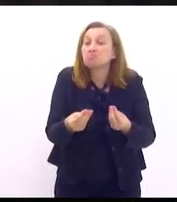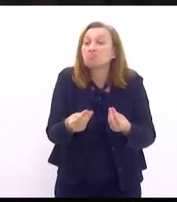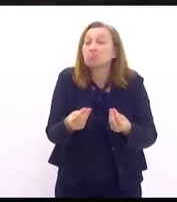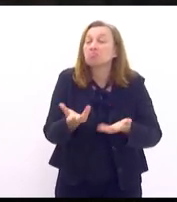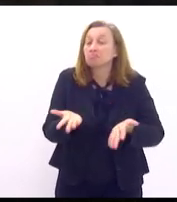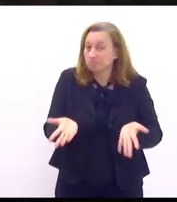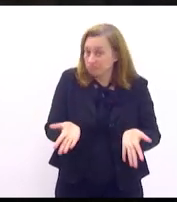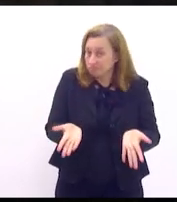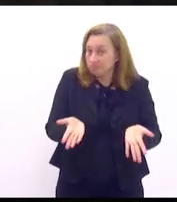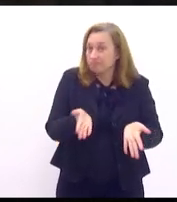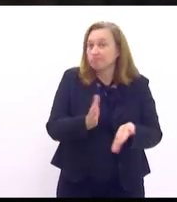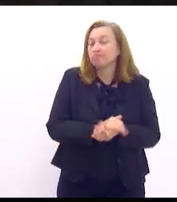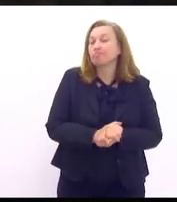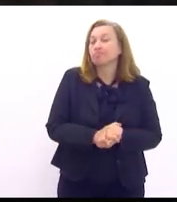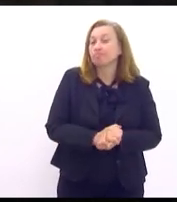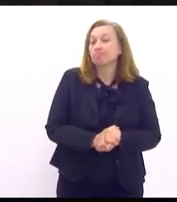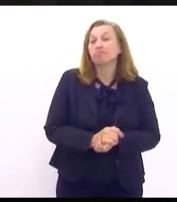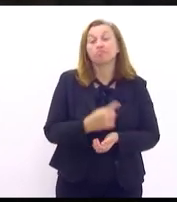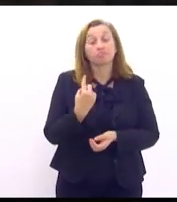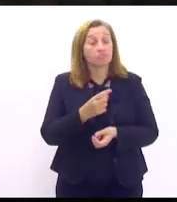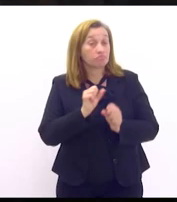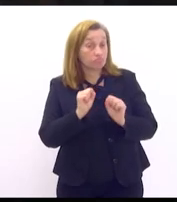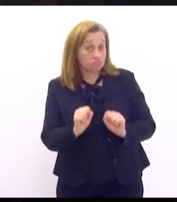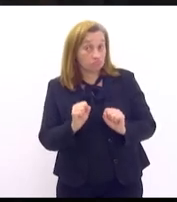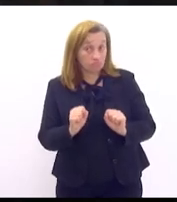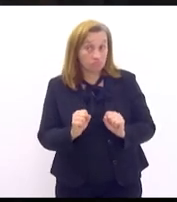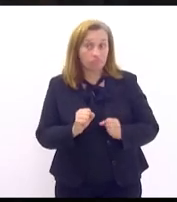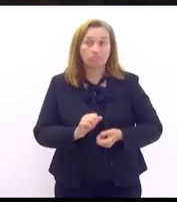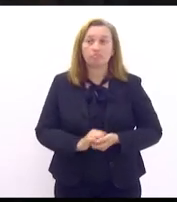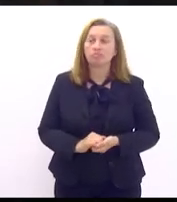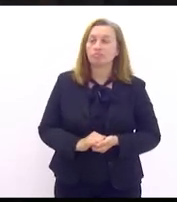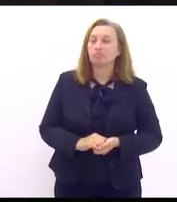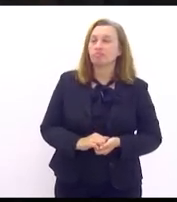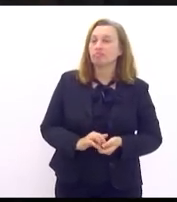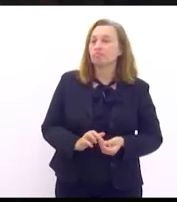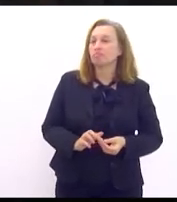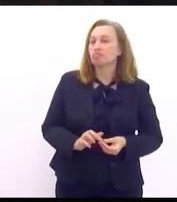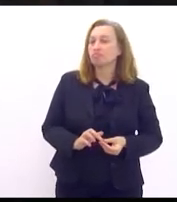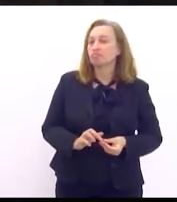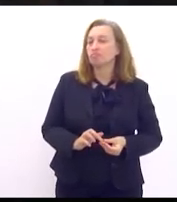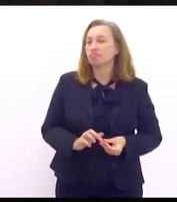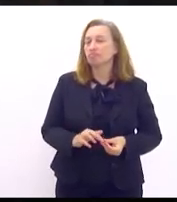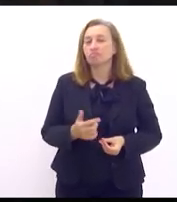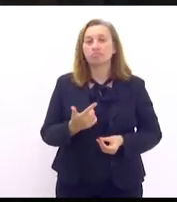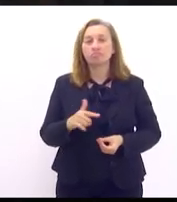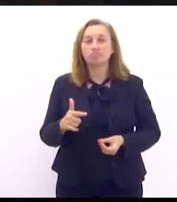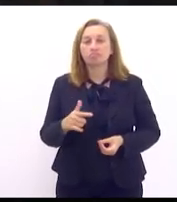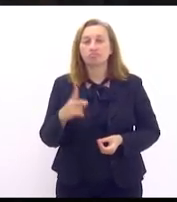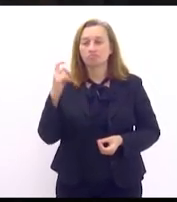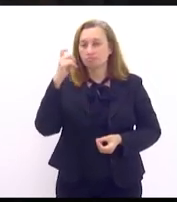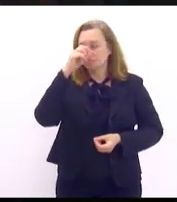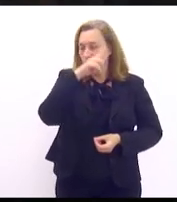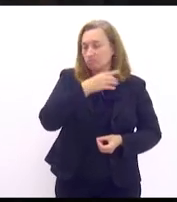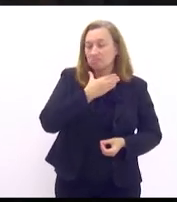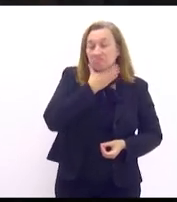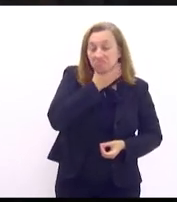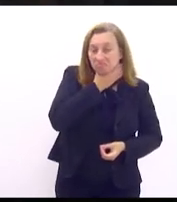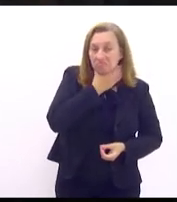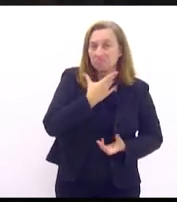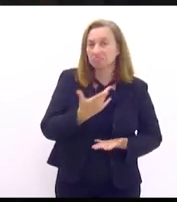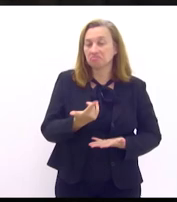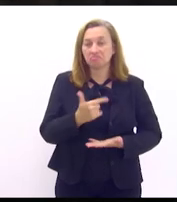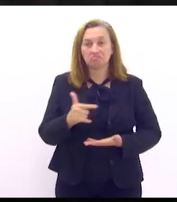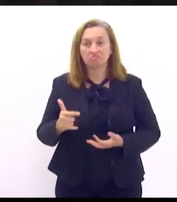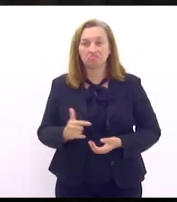SEDAI, para que a gente pudesse não ter o rombo subsequente, para que nós pudéssemos ter